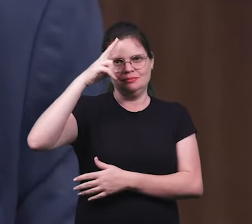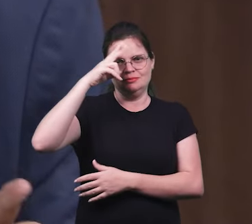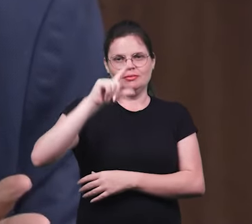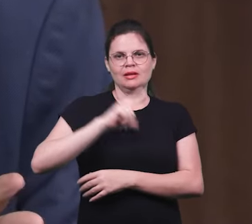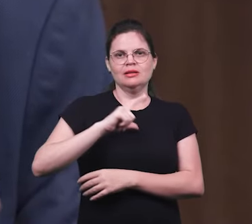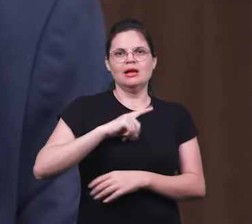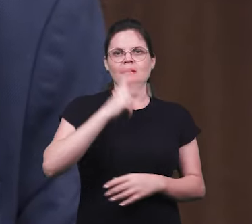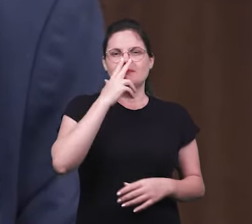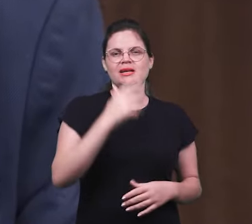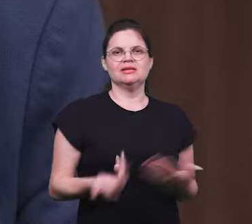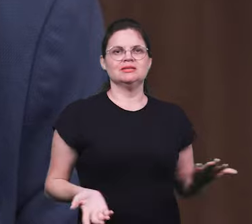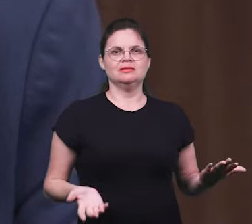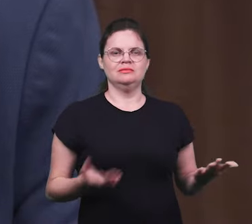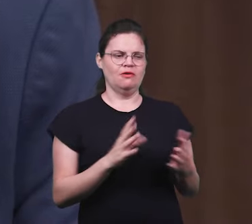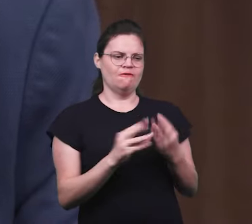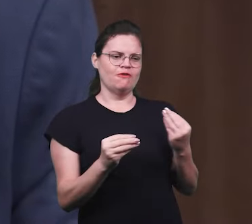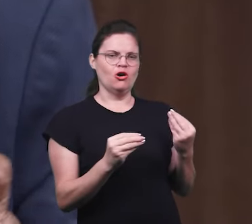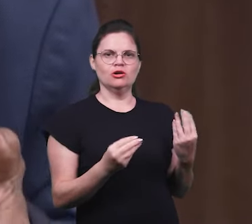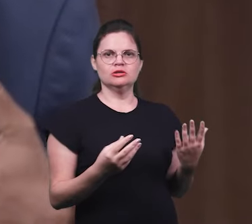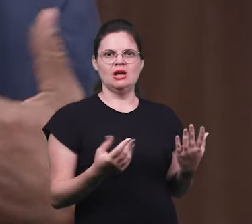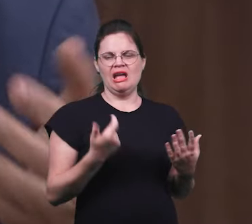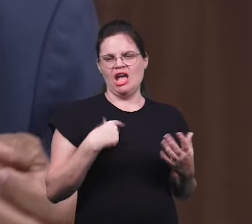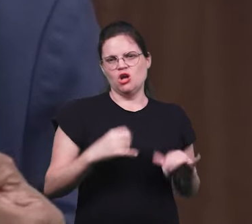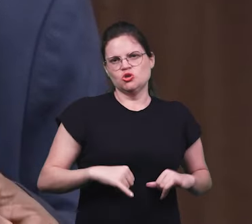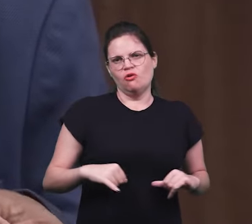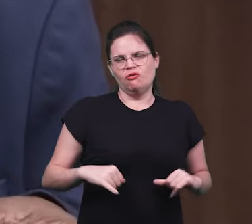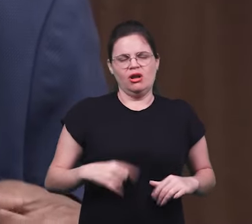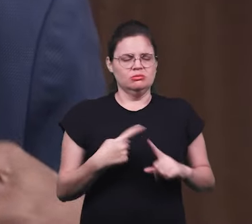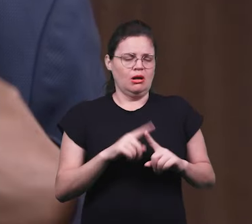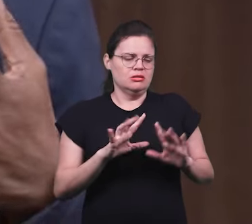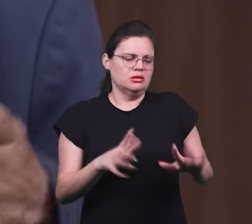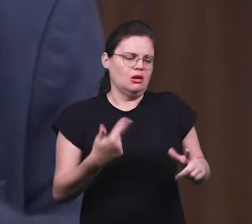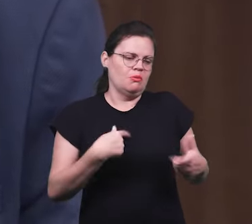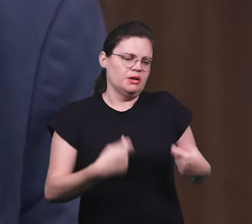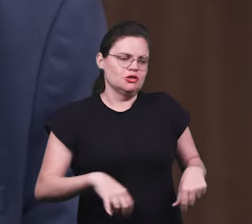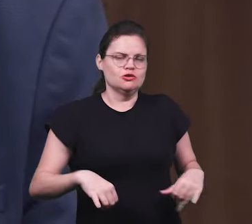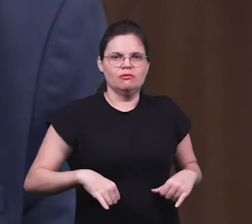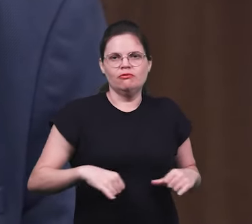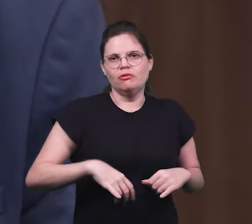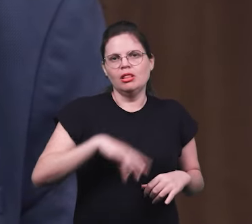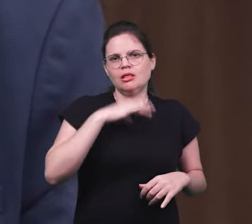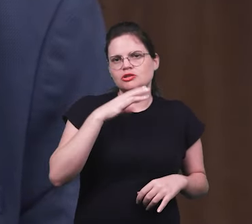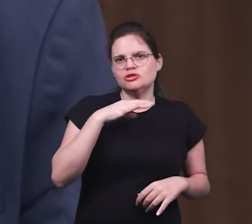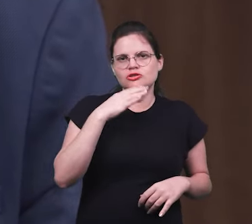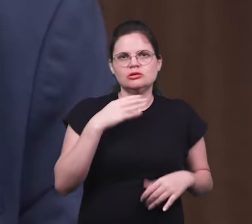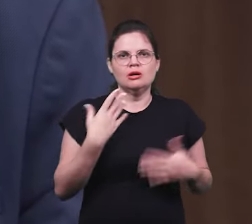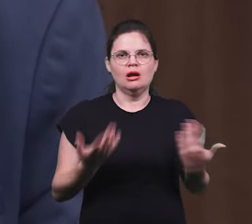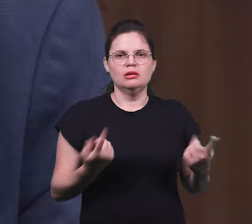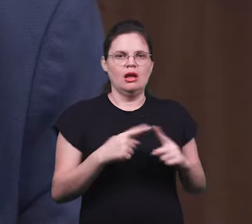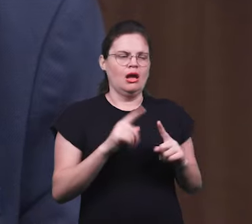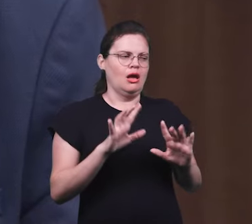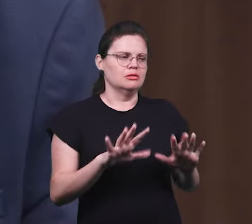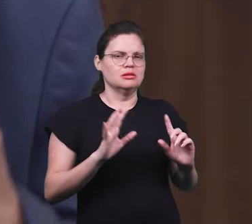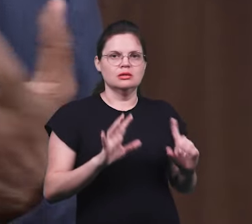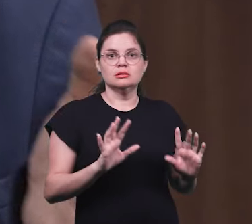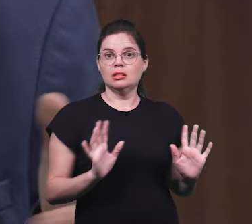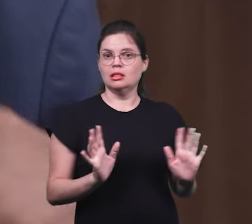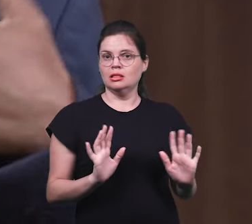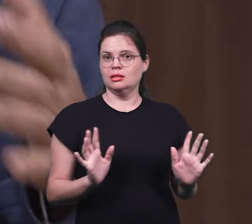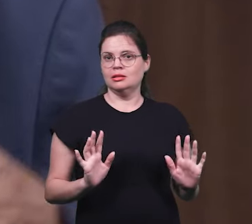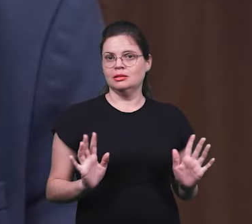foge das dores. Os estoicismos mostram aqui, estou sofrendo porque tinha que sofrer mesmo, ele não adianta ficar o infortúnio da minha vida porque isso